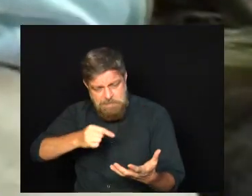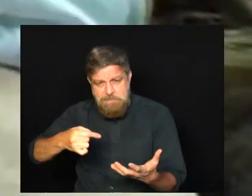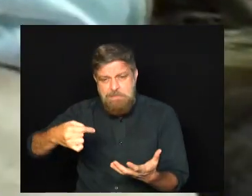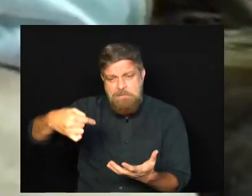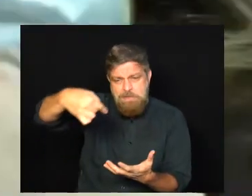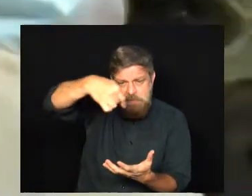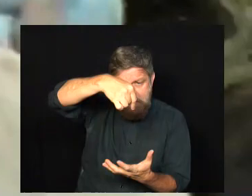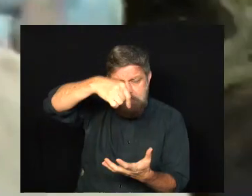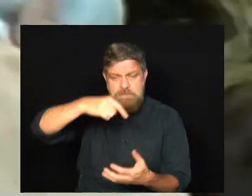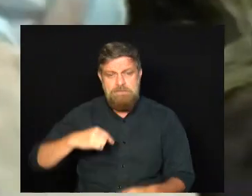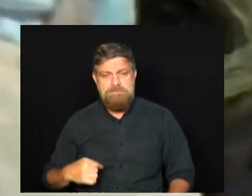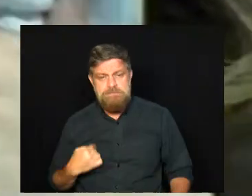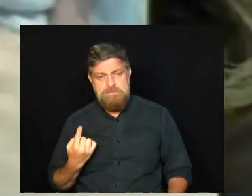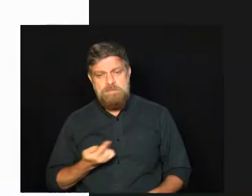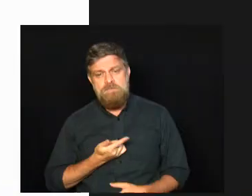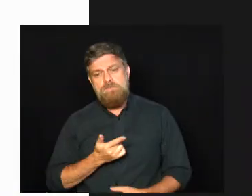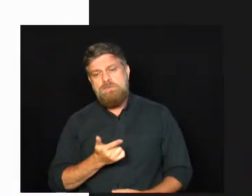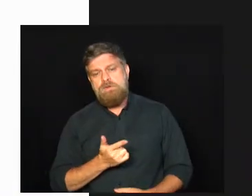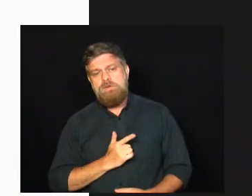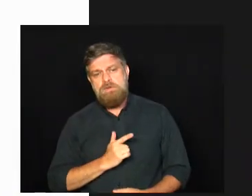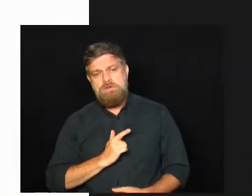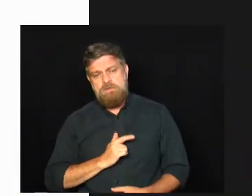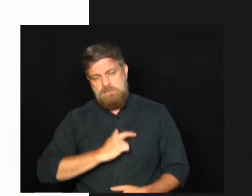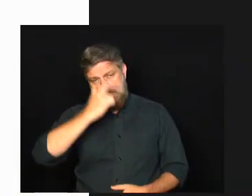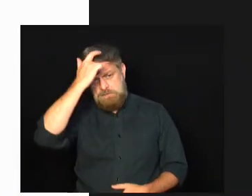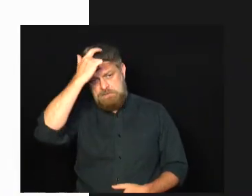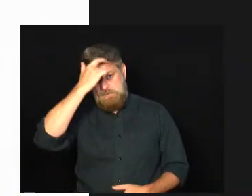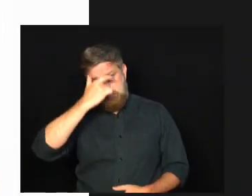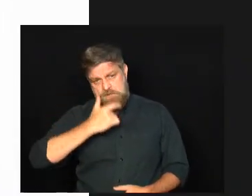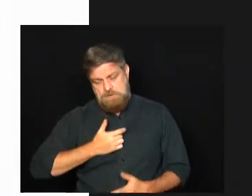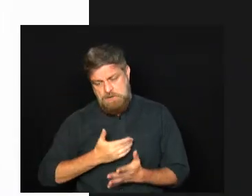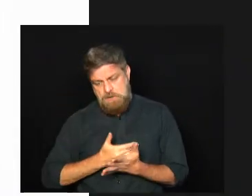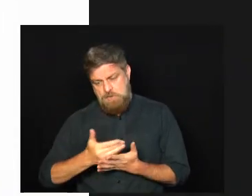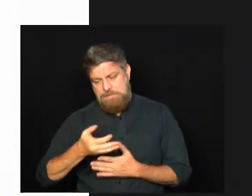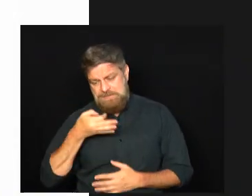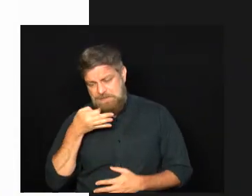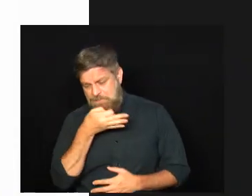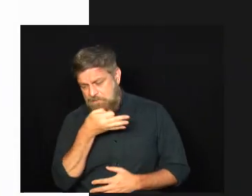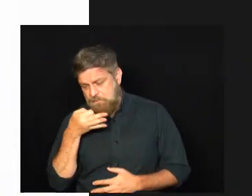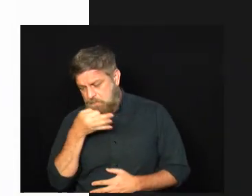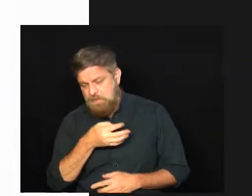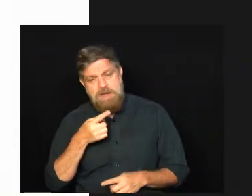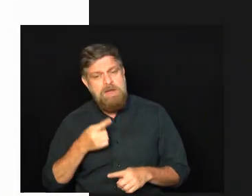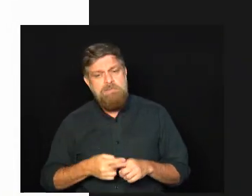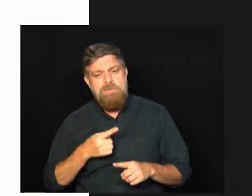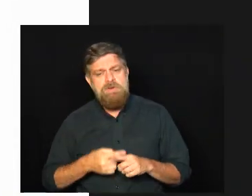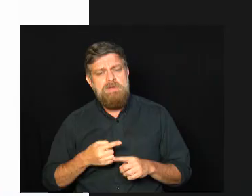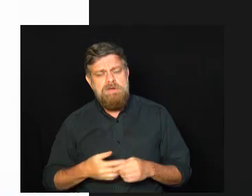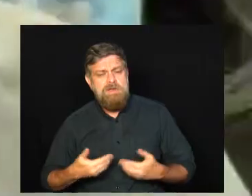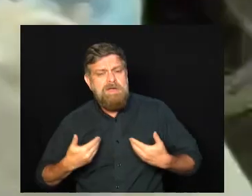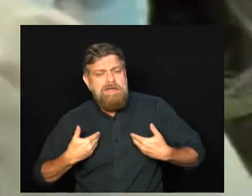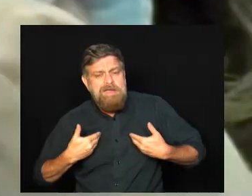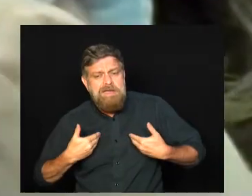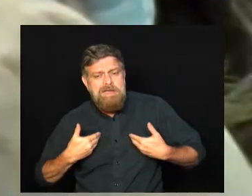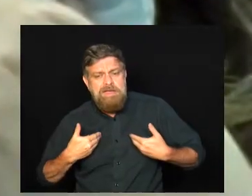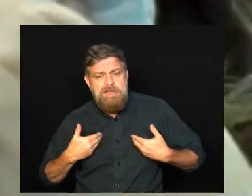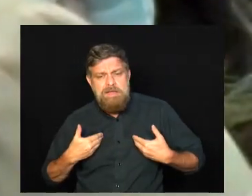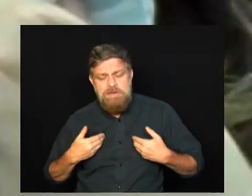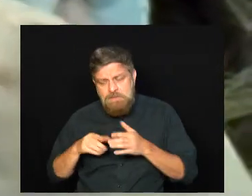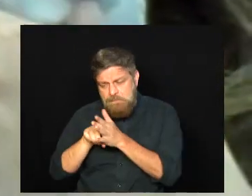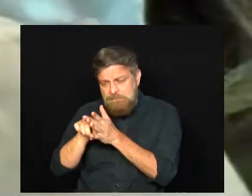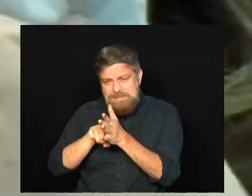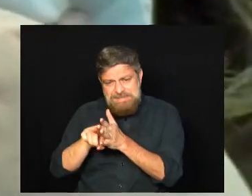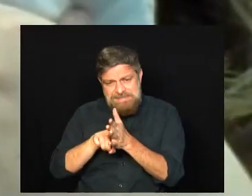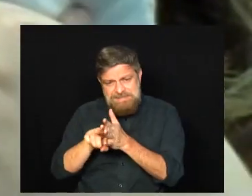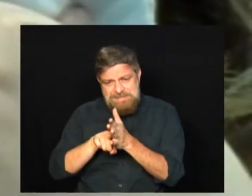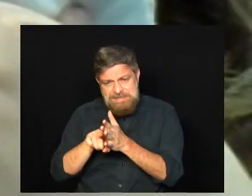Nós temos, e eu começo dizendo por que eu, como antropóloga, eu